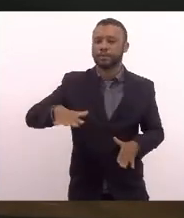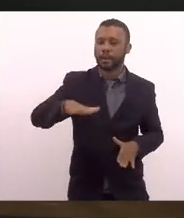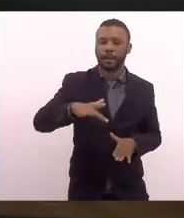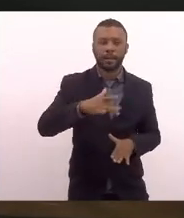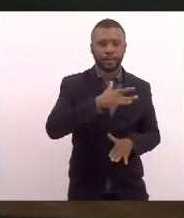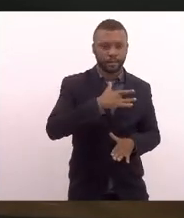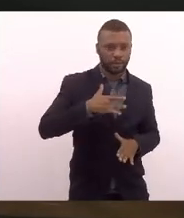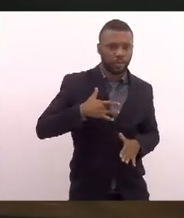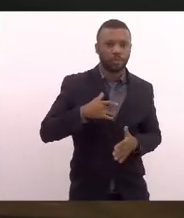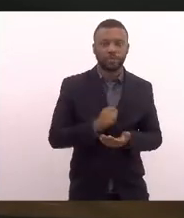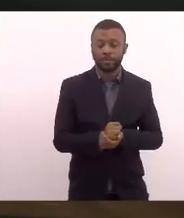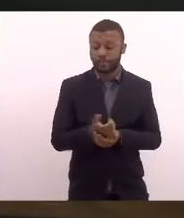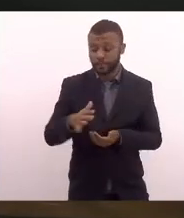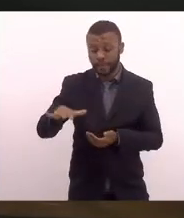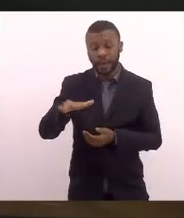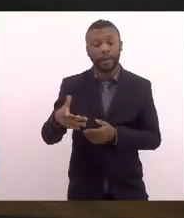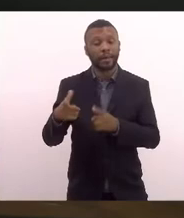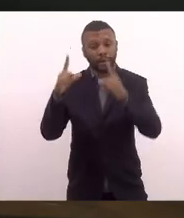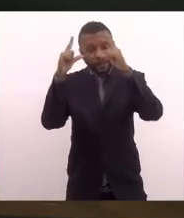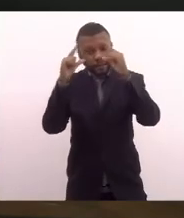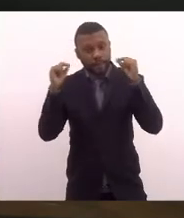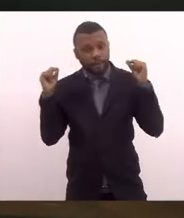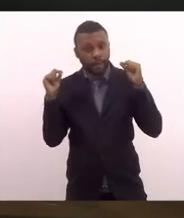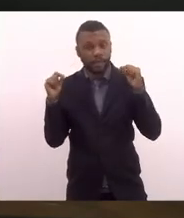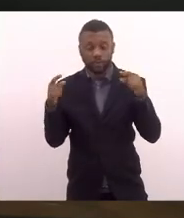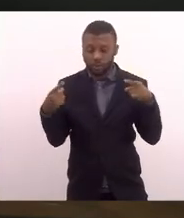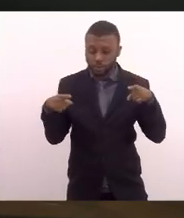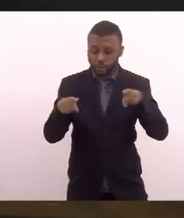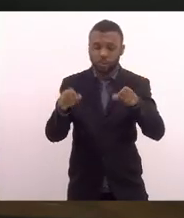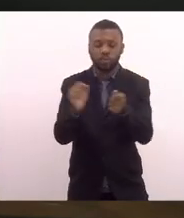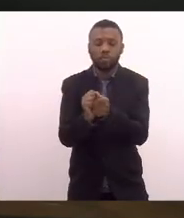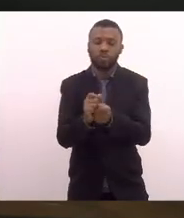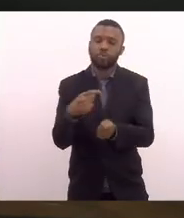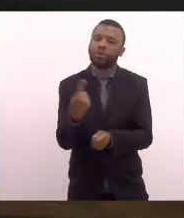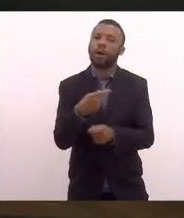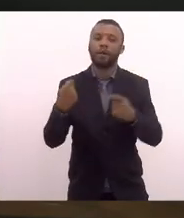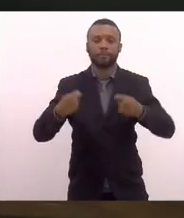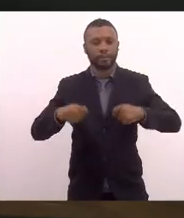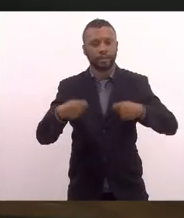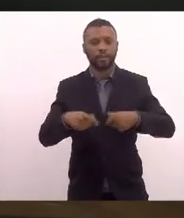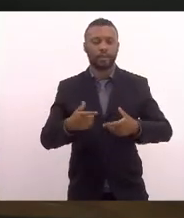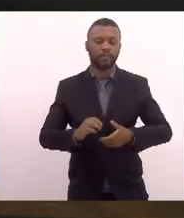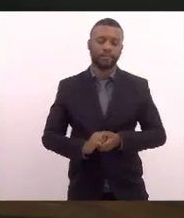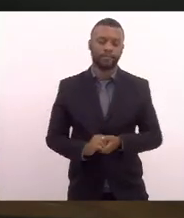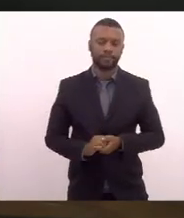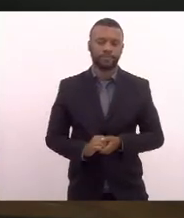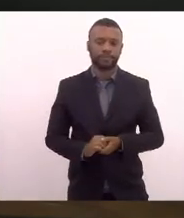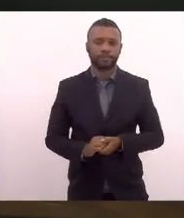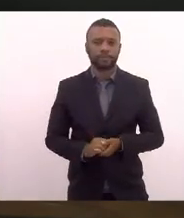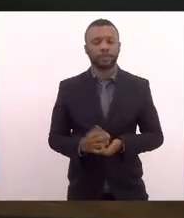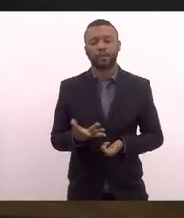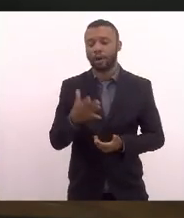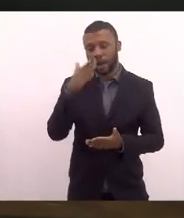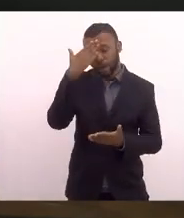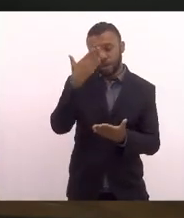porque é isso, a gente tem que estar junto, né? Então, eu acho que é o seguinte, a gente tem que